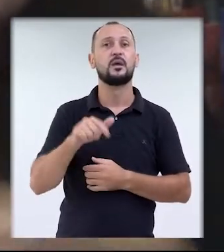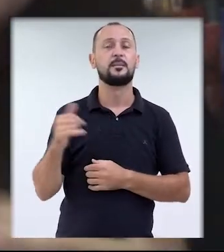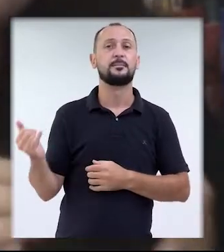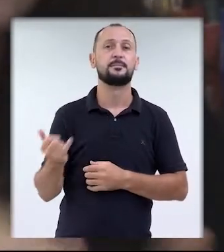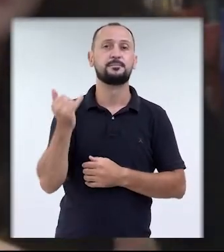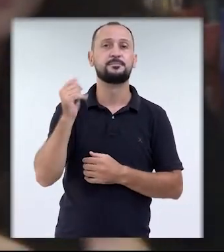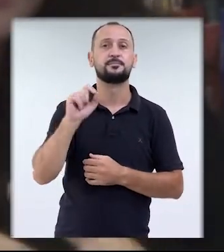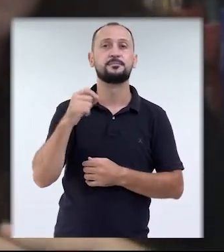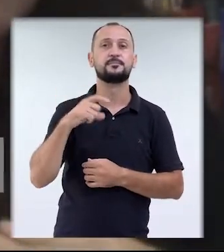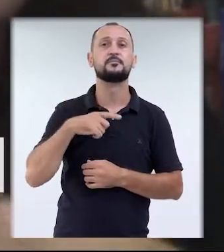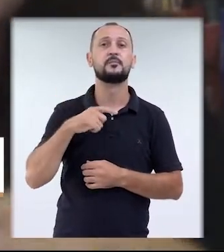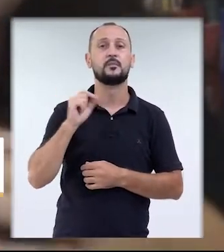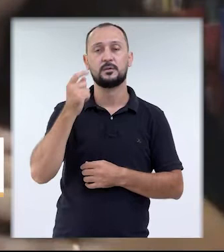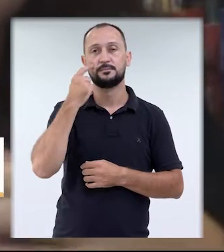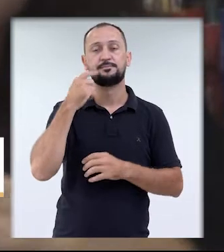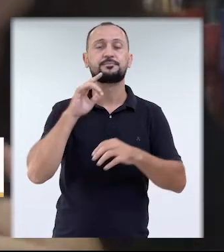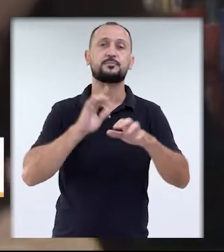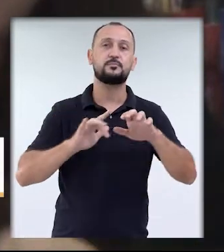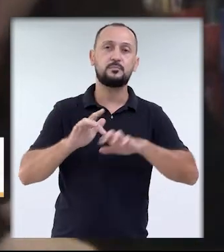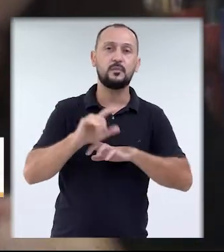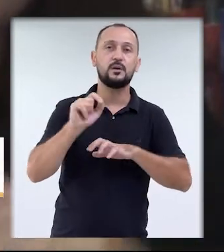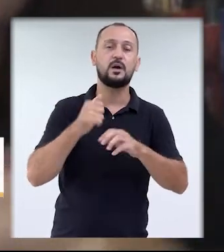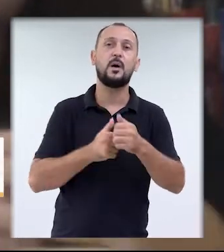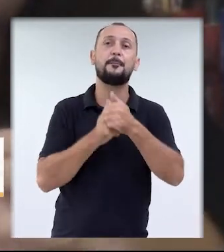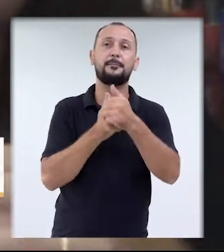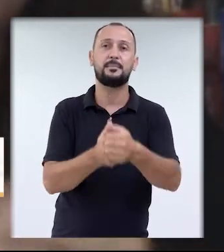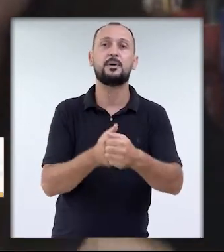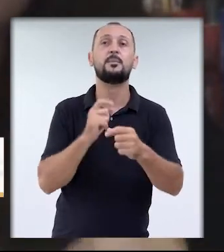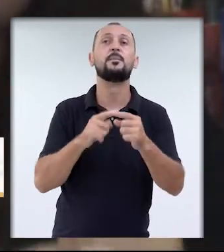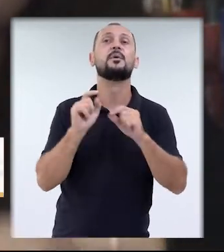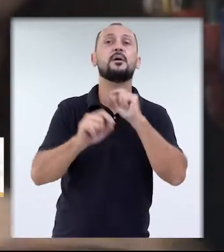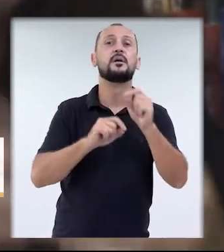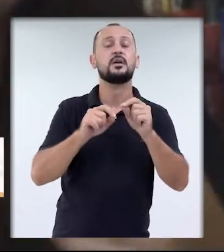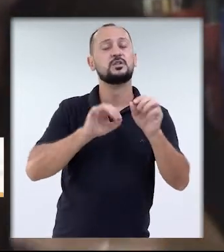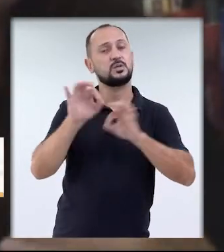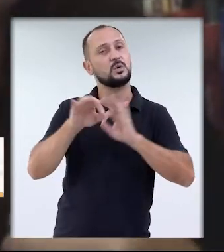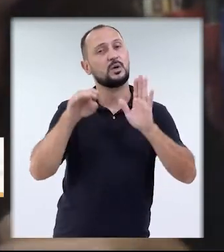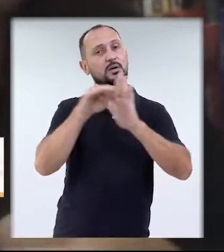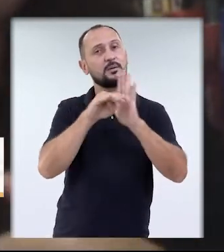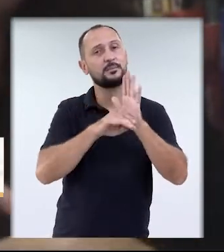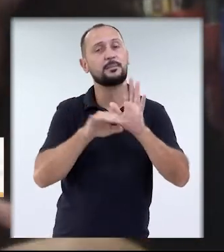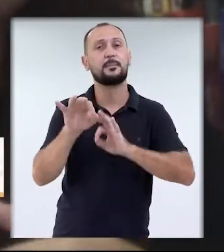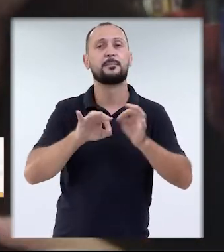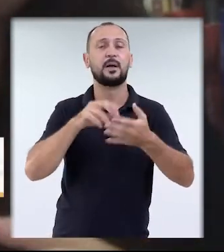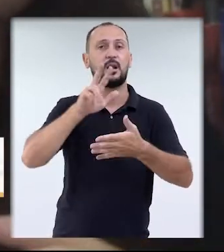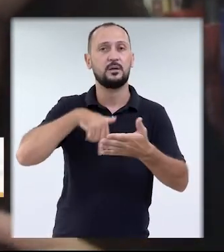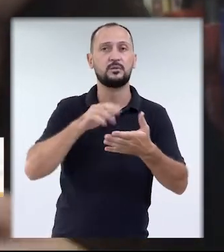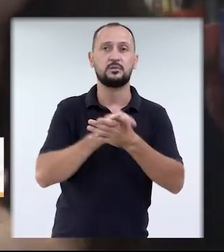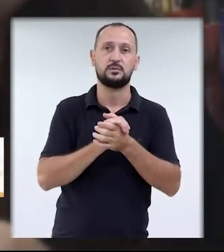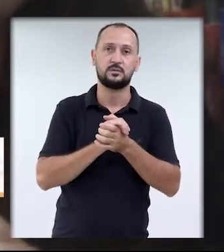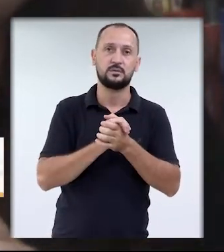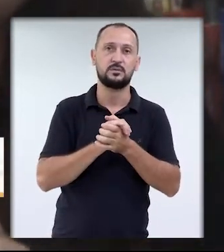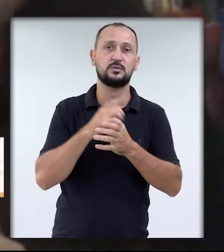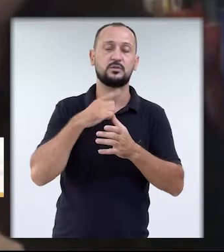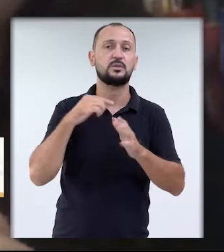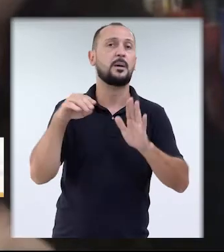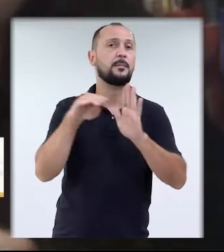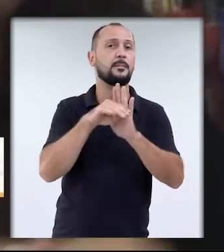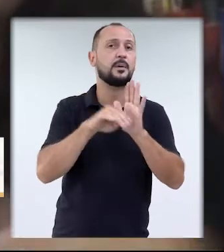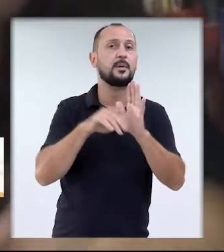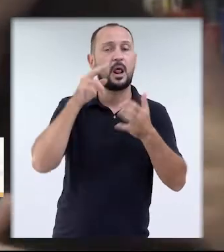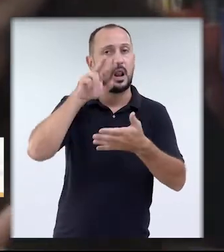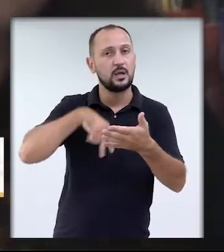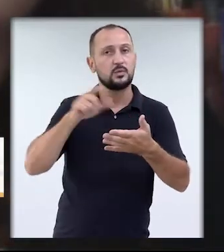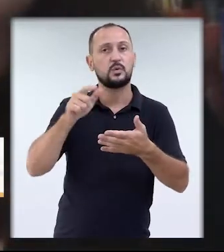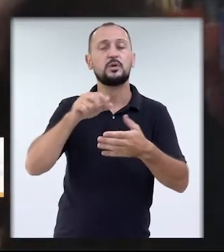muito importante prestar atenção nas nossas redes, nos acompanhar, para já se programar para as leituras. A gente já tem programado a